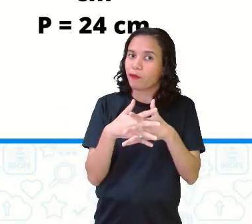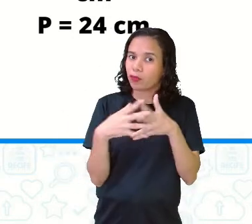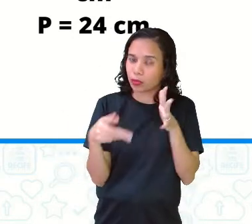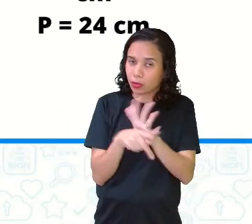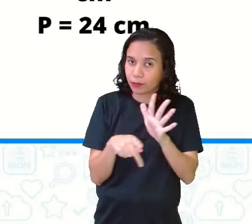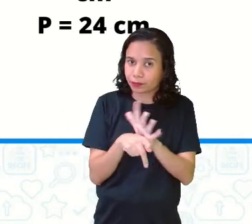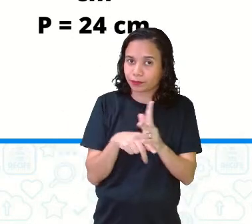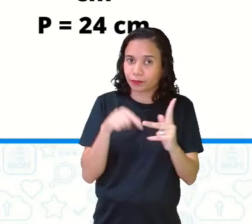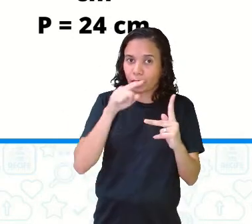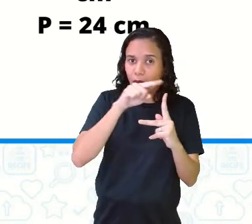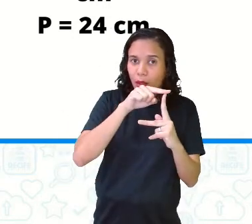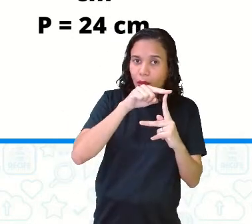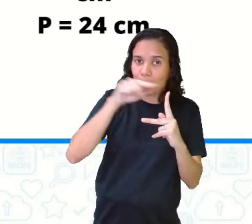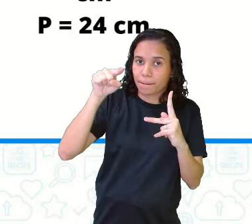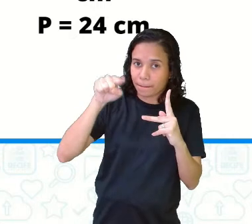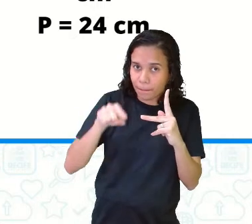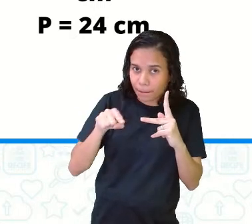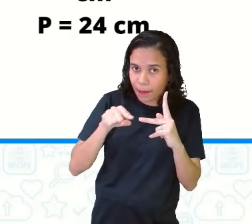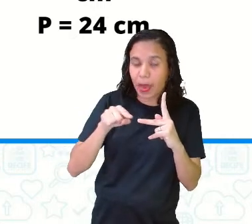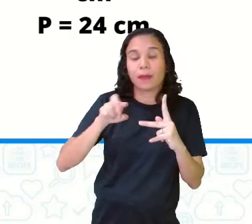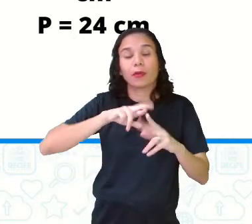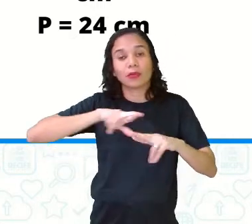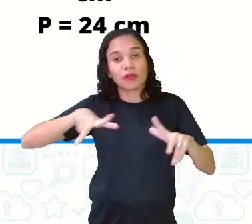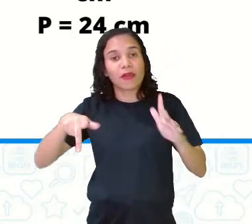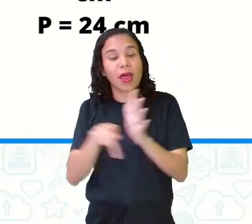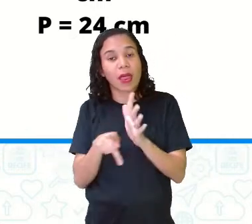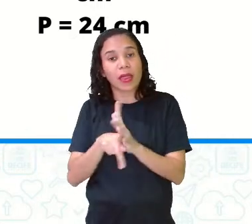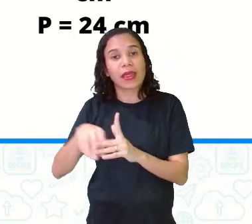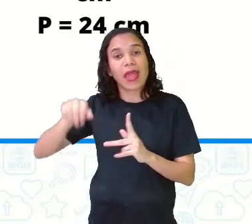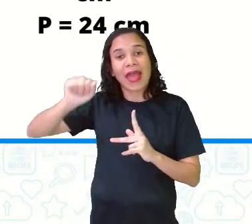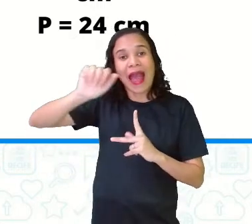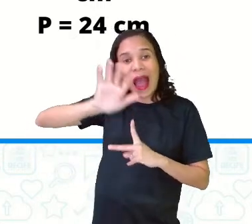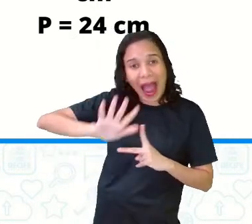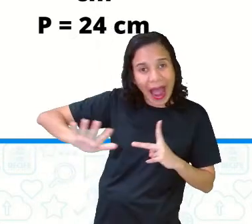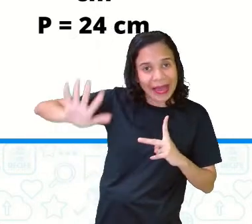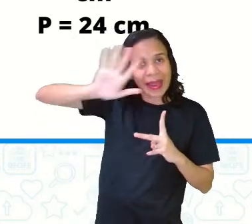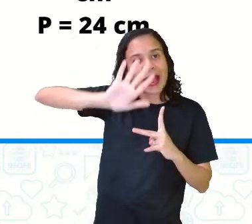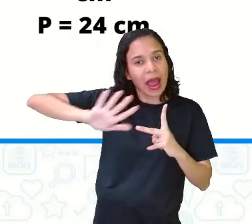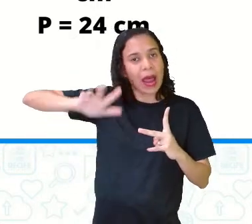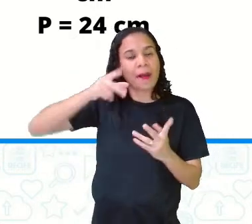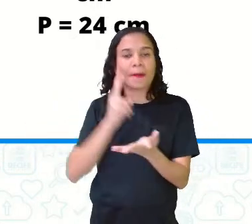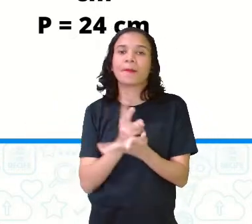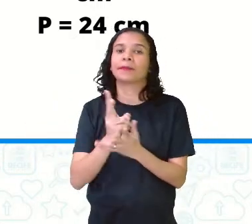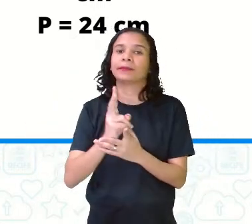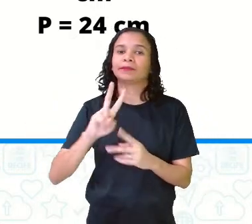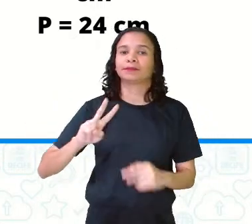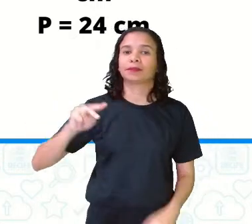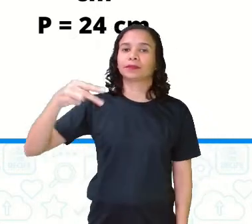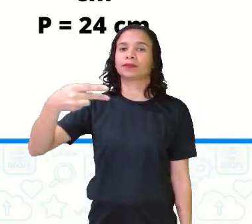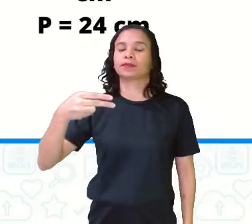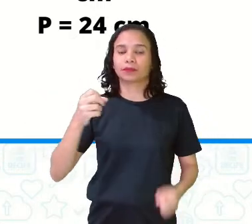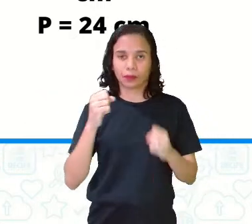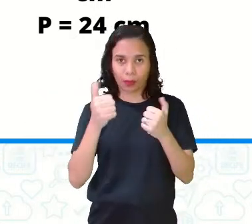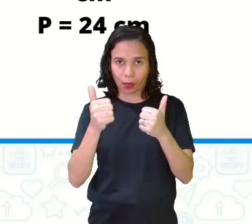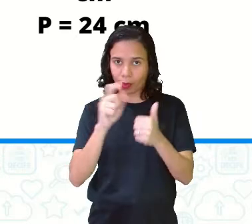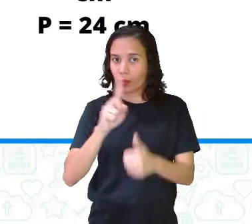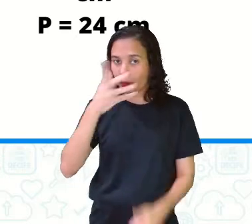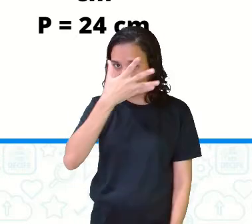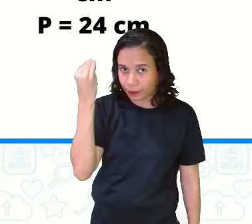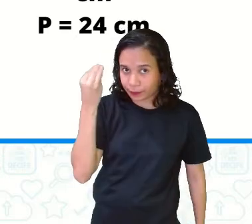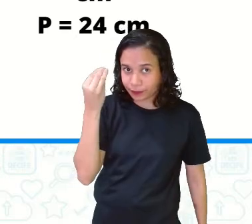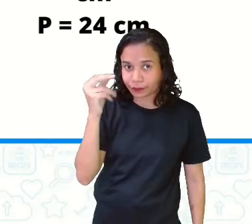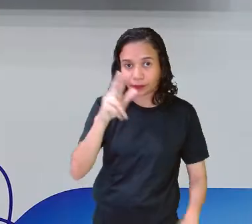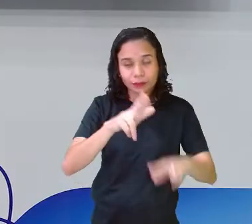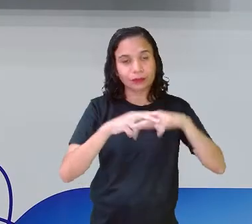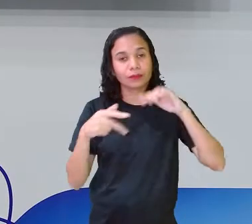de perímetro e de área. Medida de área sempre será o quadrado. Tranquilo? Não esquece disso, porque